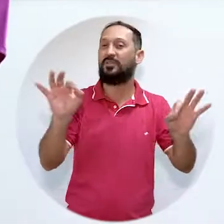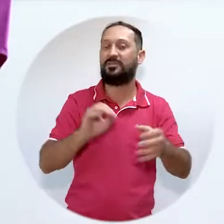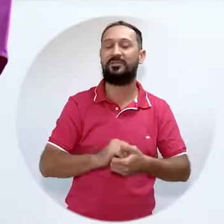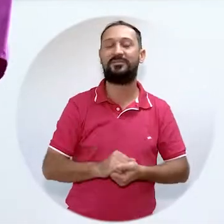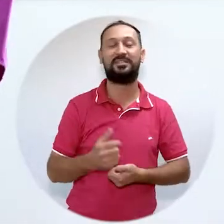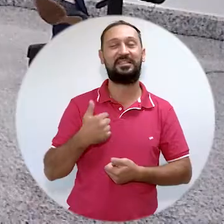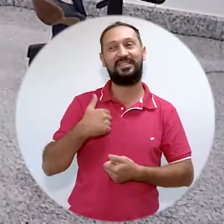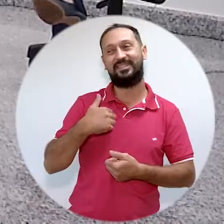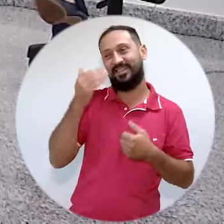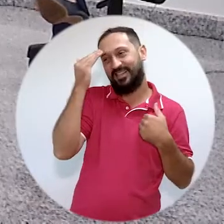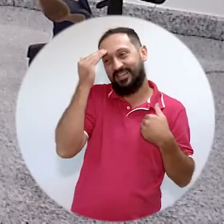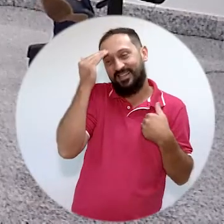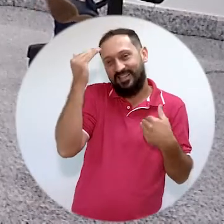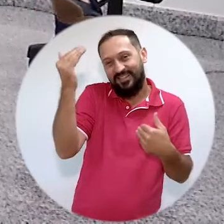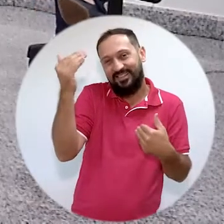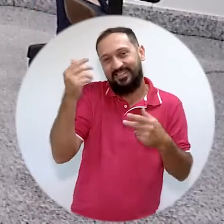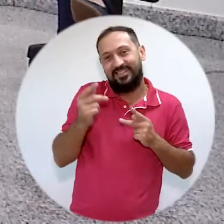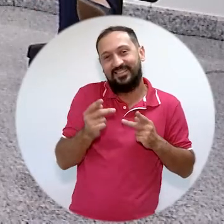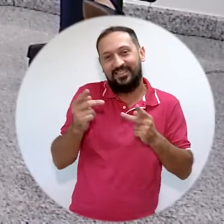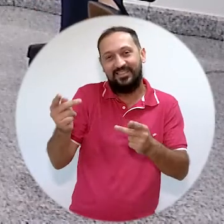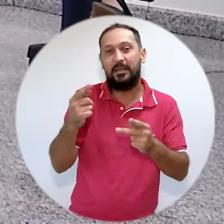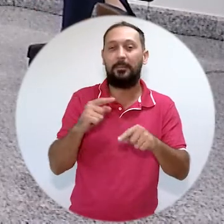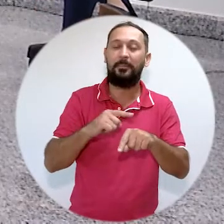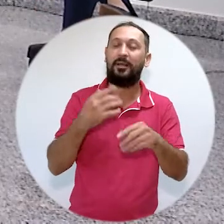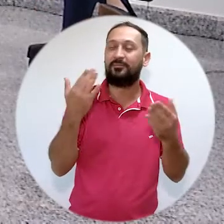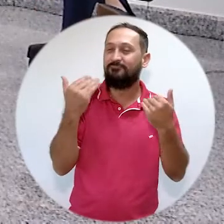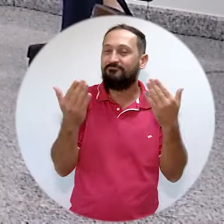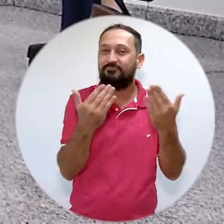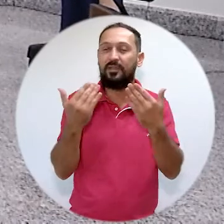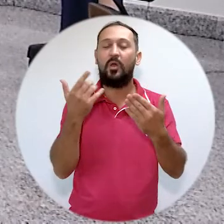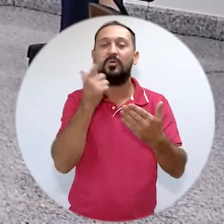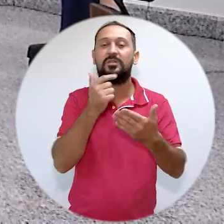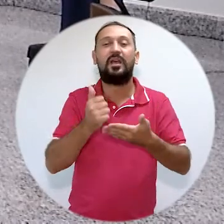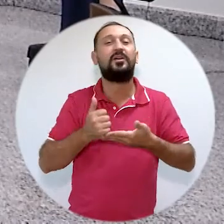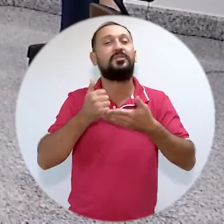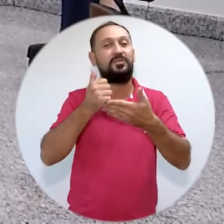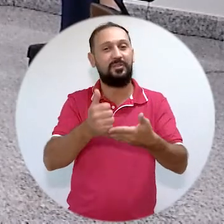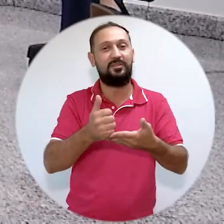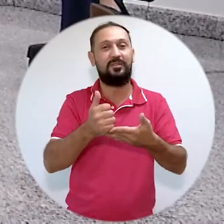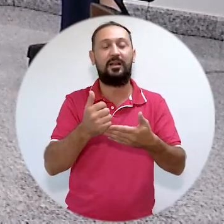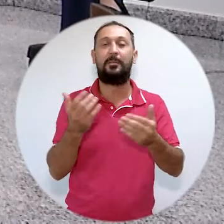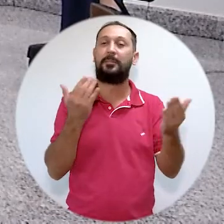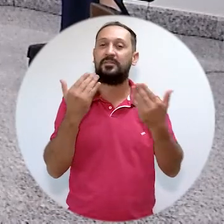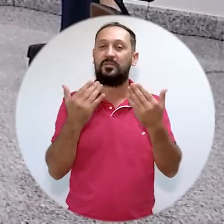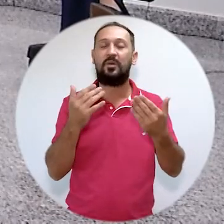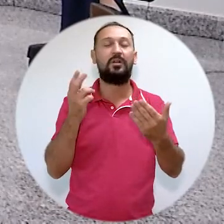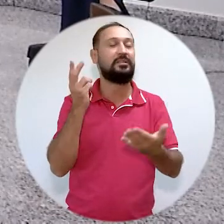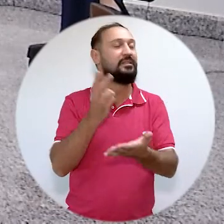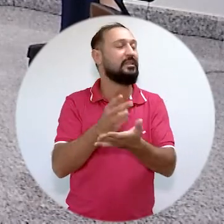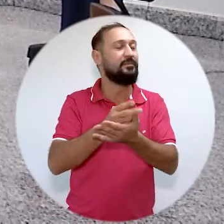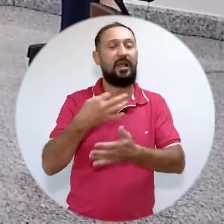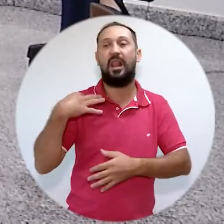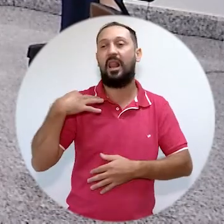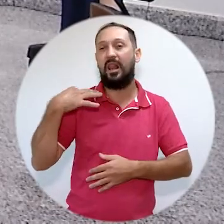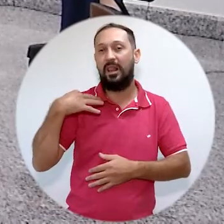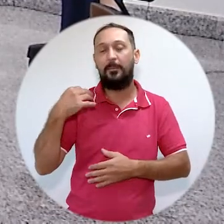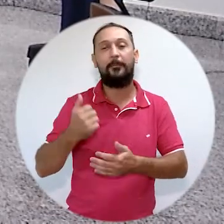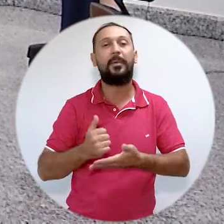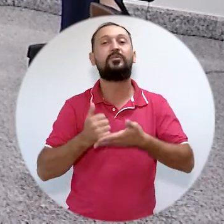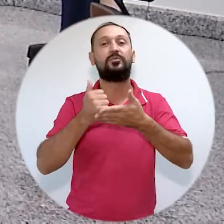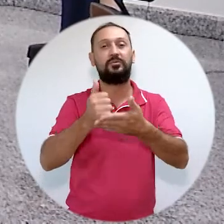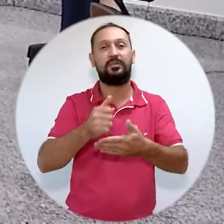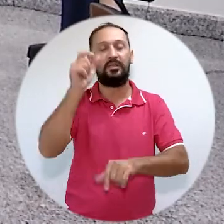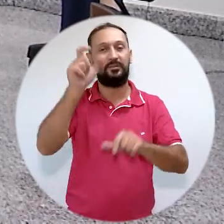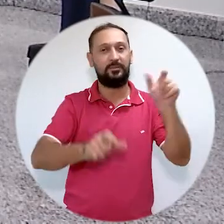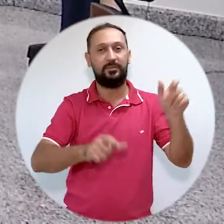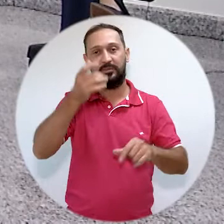Juliana, foi ótimo. Eu que agradeço pelo convite, pelo bate-papo e por poder auxiliar, né? O psicólogo gosta muito de estar à disposição